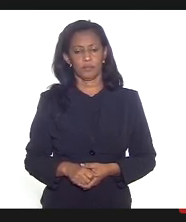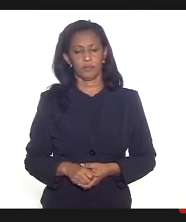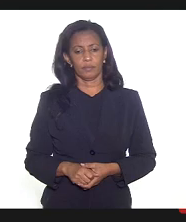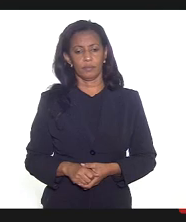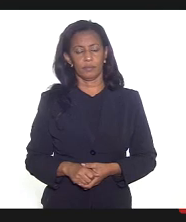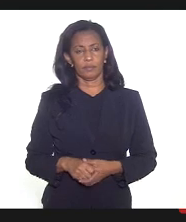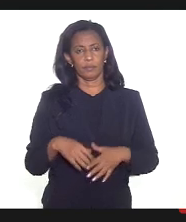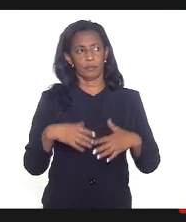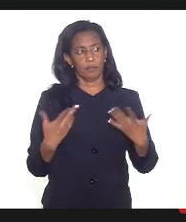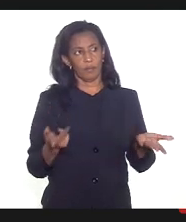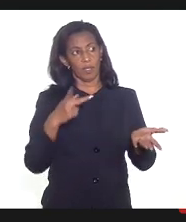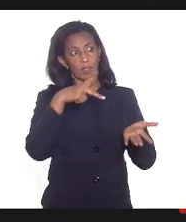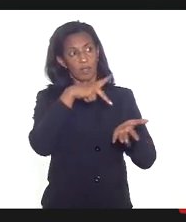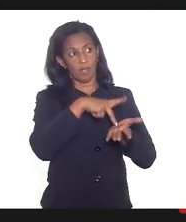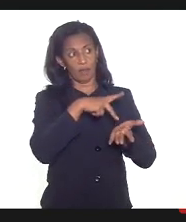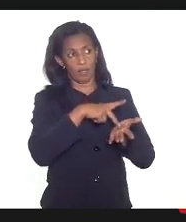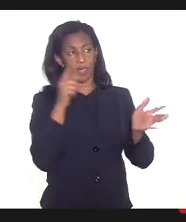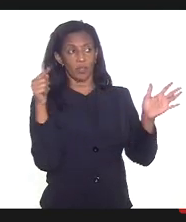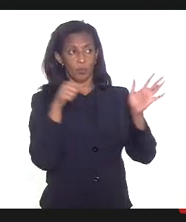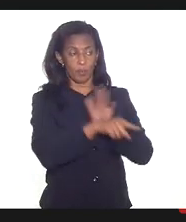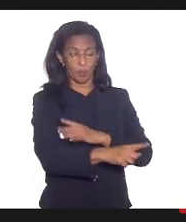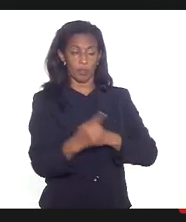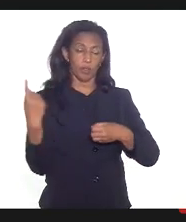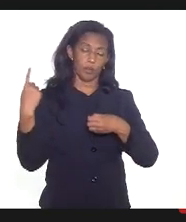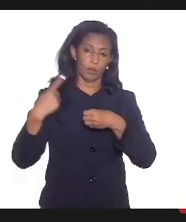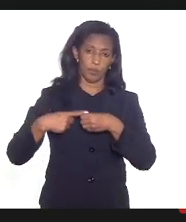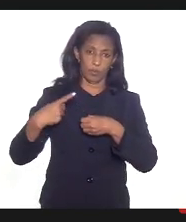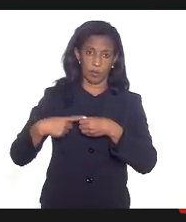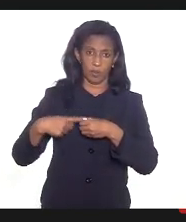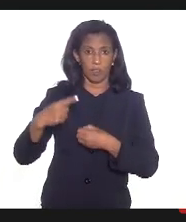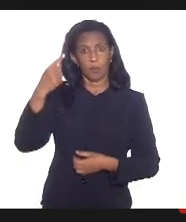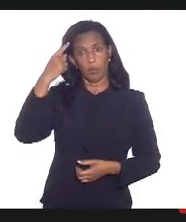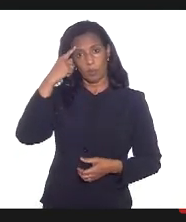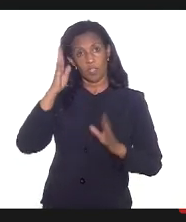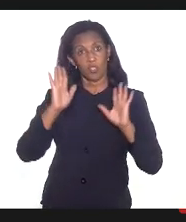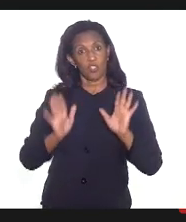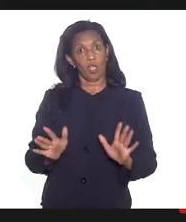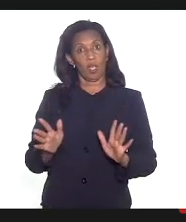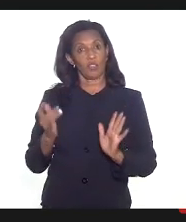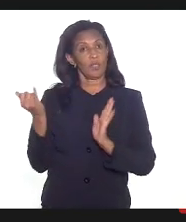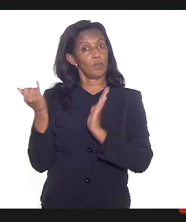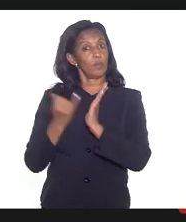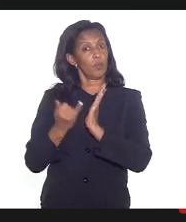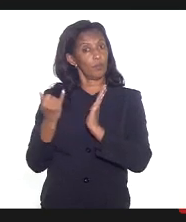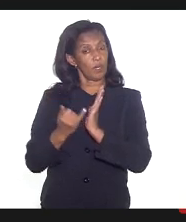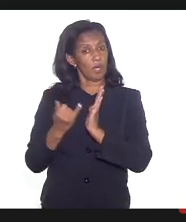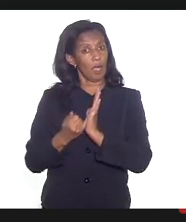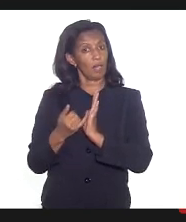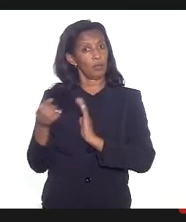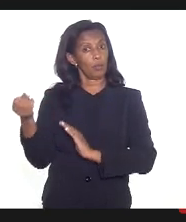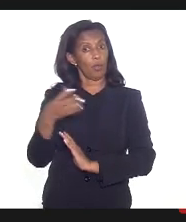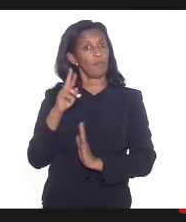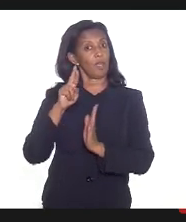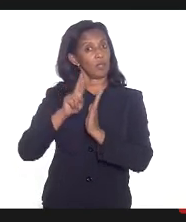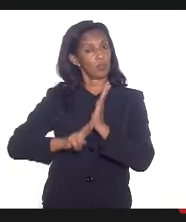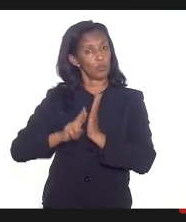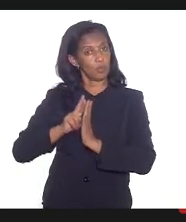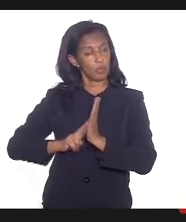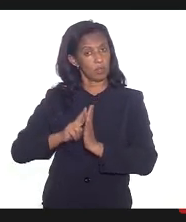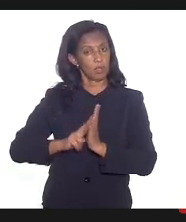na realidade eu perguntei sobre os municípios Até porque eu pensei que já tivesse publicado essa nova resolução